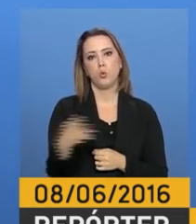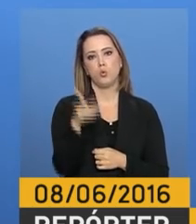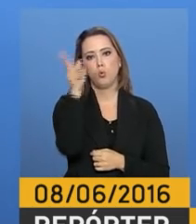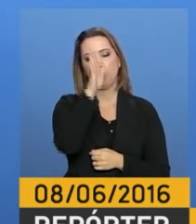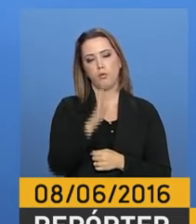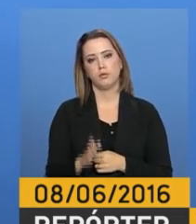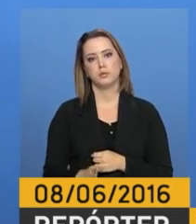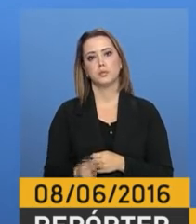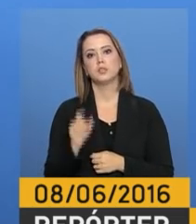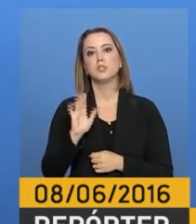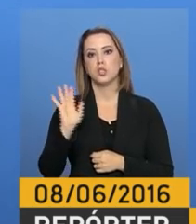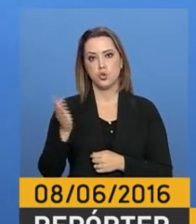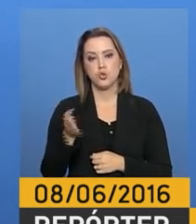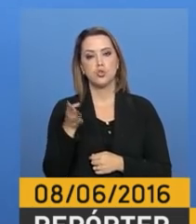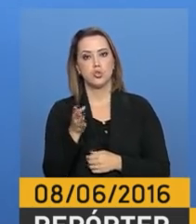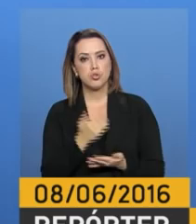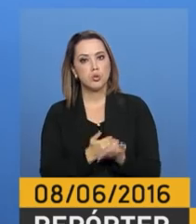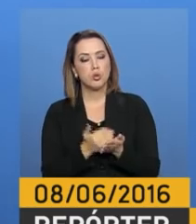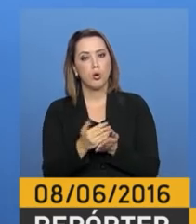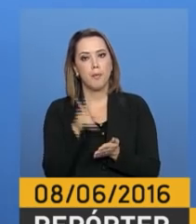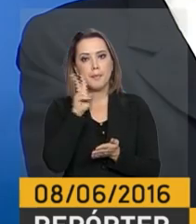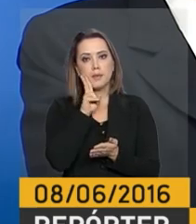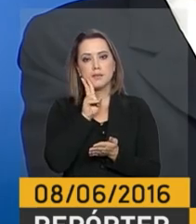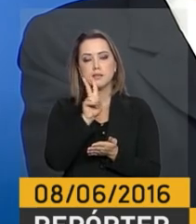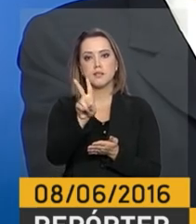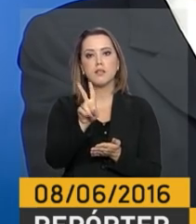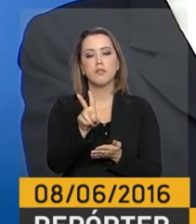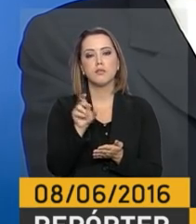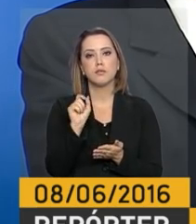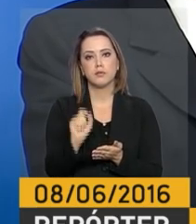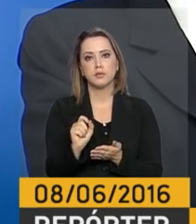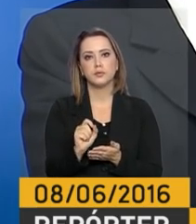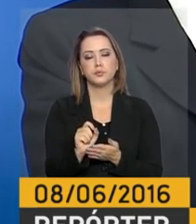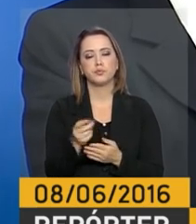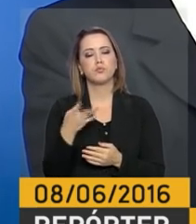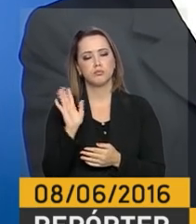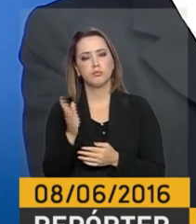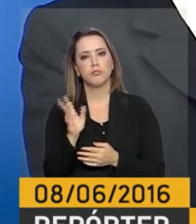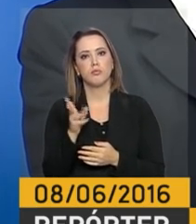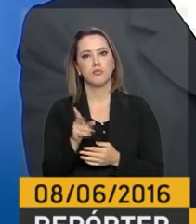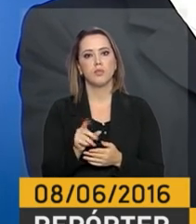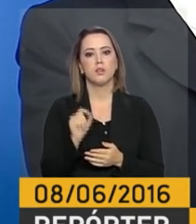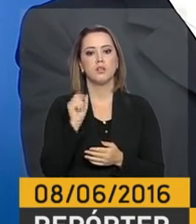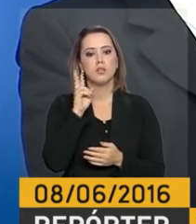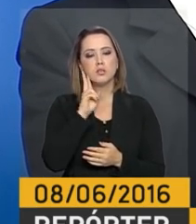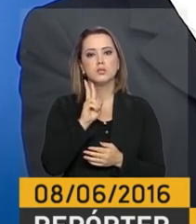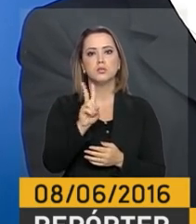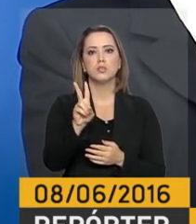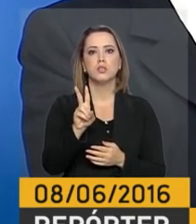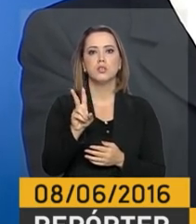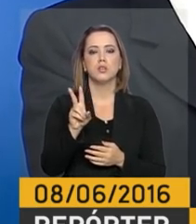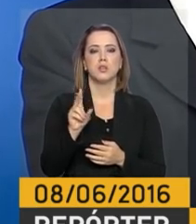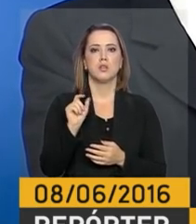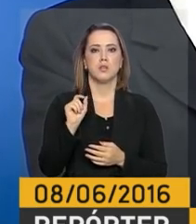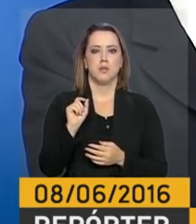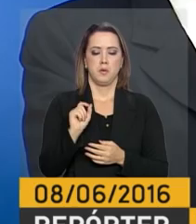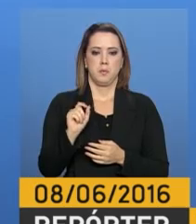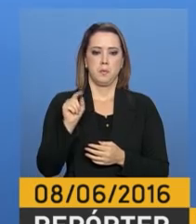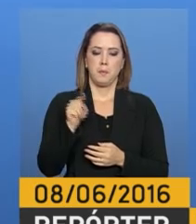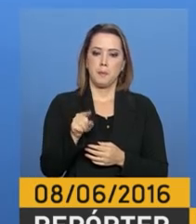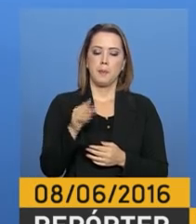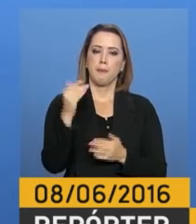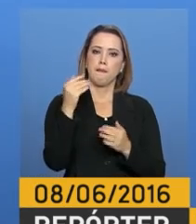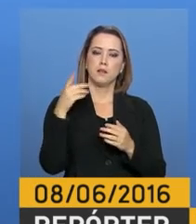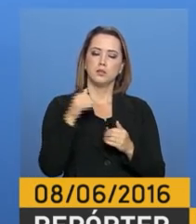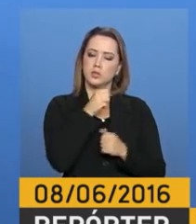começa a se ver os resultados por exemplo eu vi um artigo hoje num desses